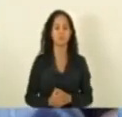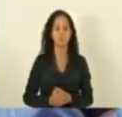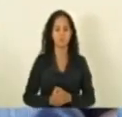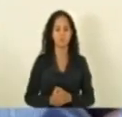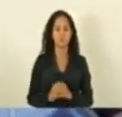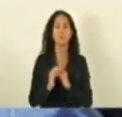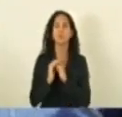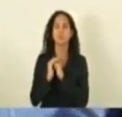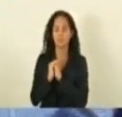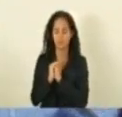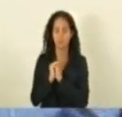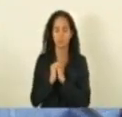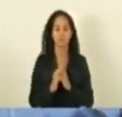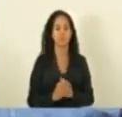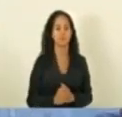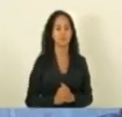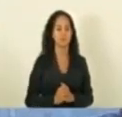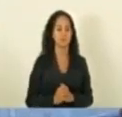Amém.